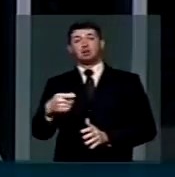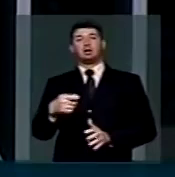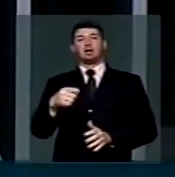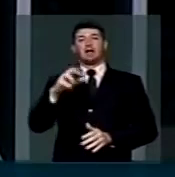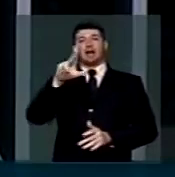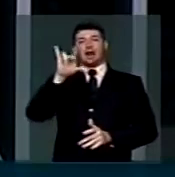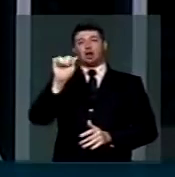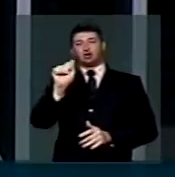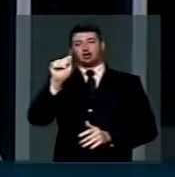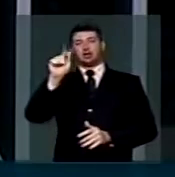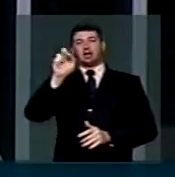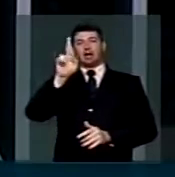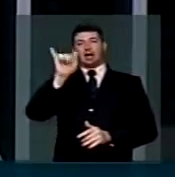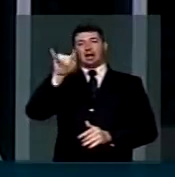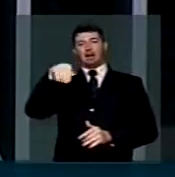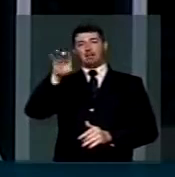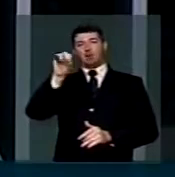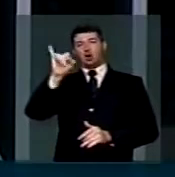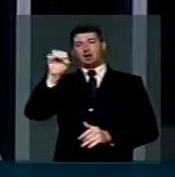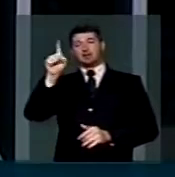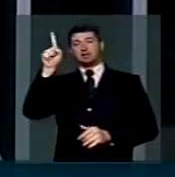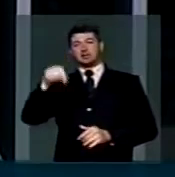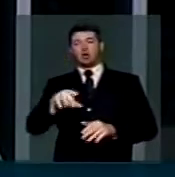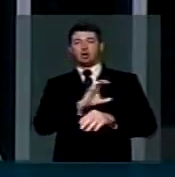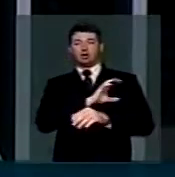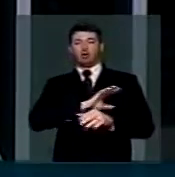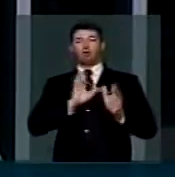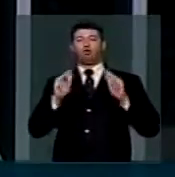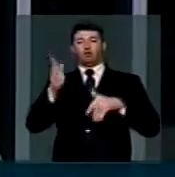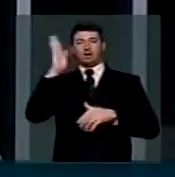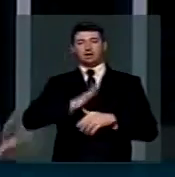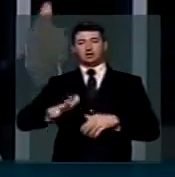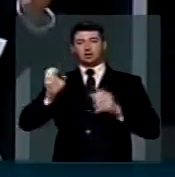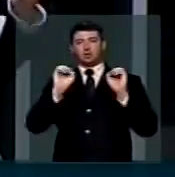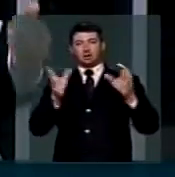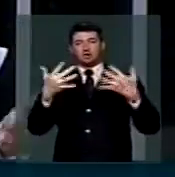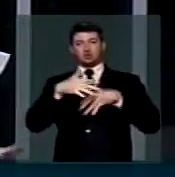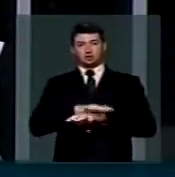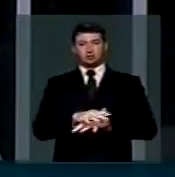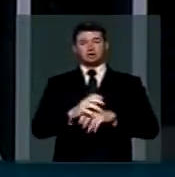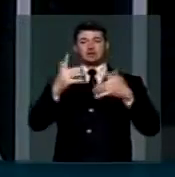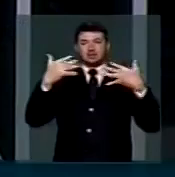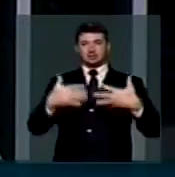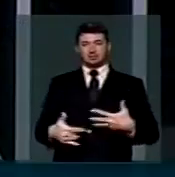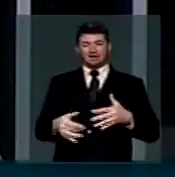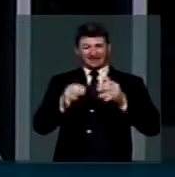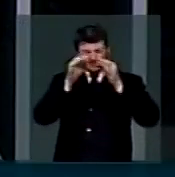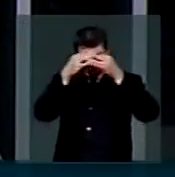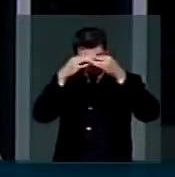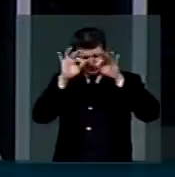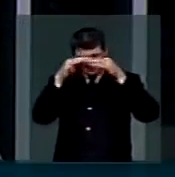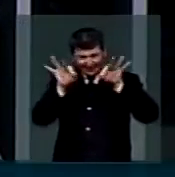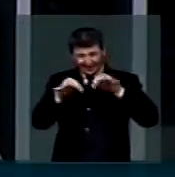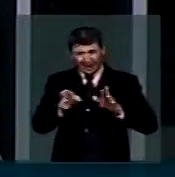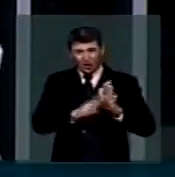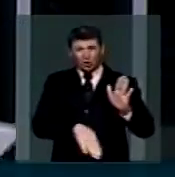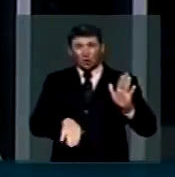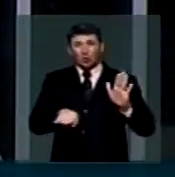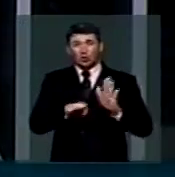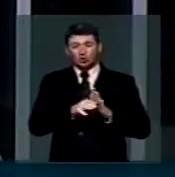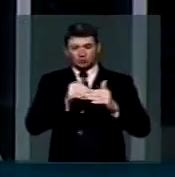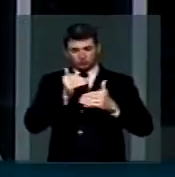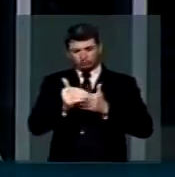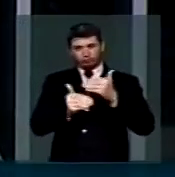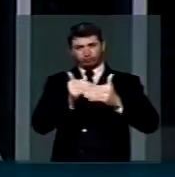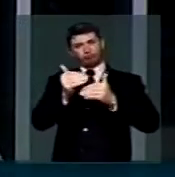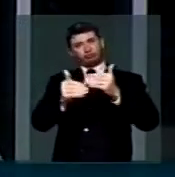Cláudia Grabois, coordenadora nacional do Fórum Nacional de Educação Inclusiva, que descreve de maneira detalhada todos os passos